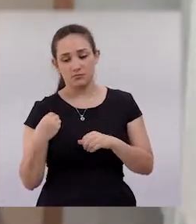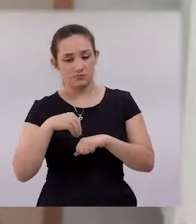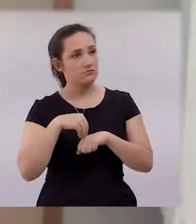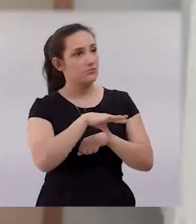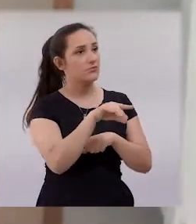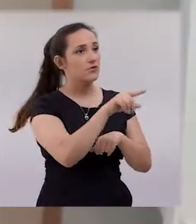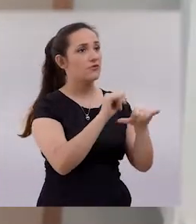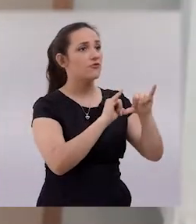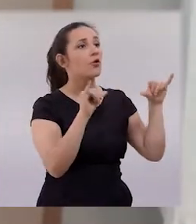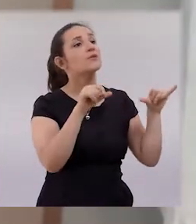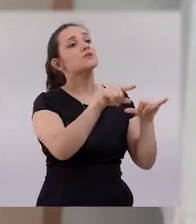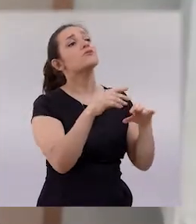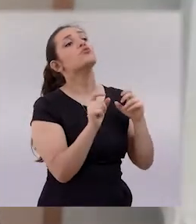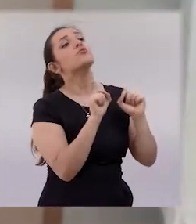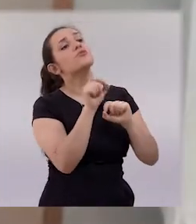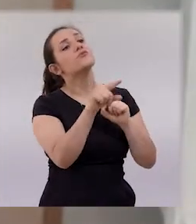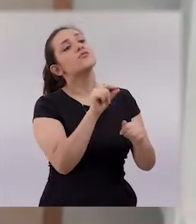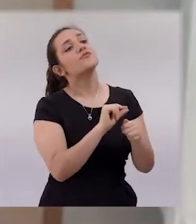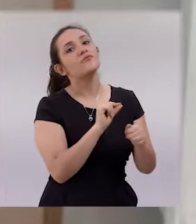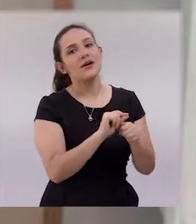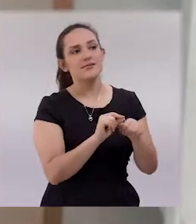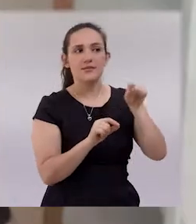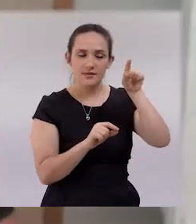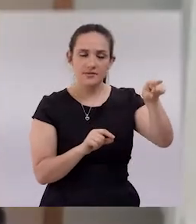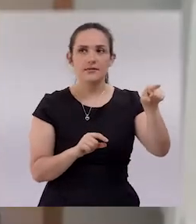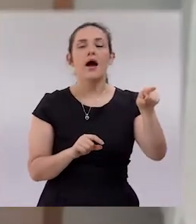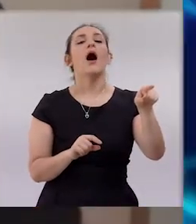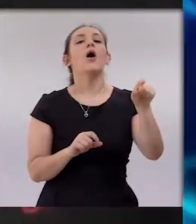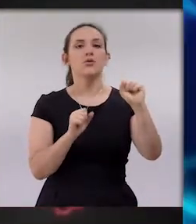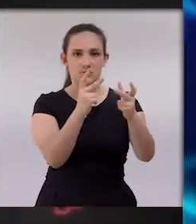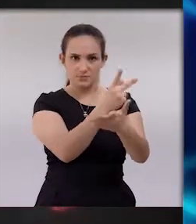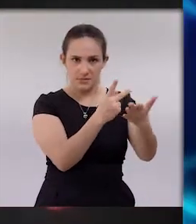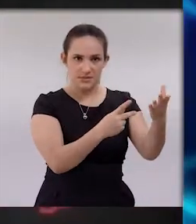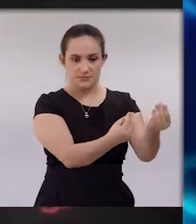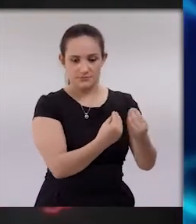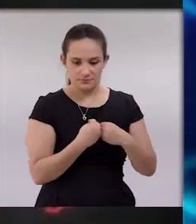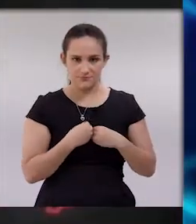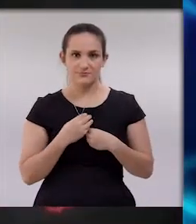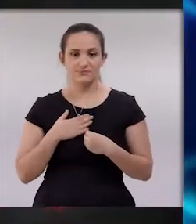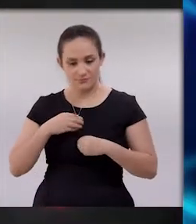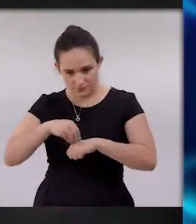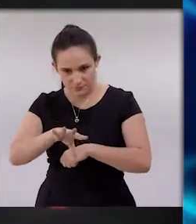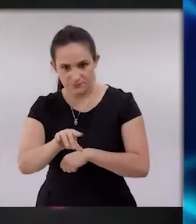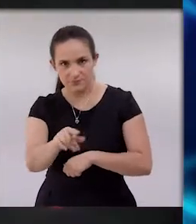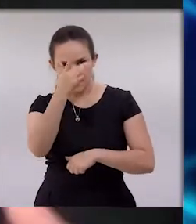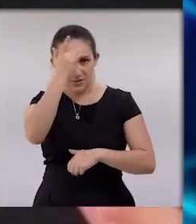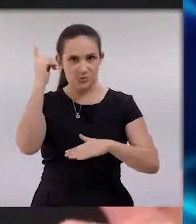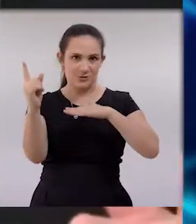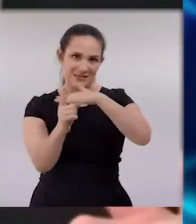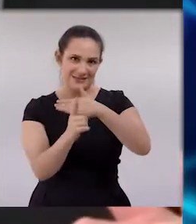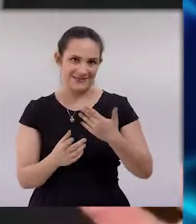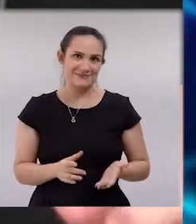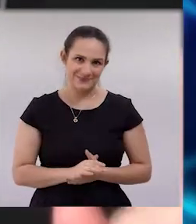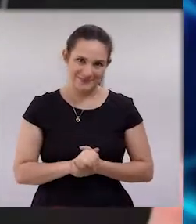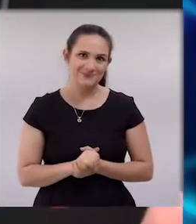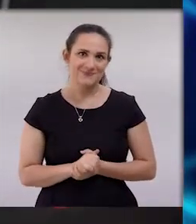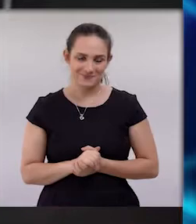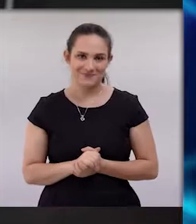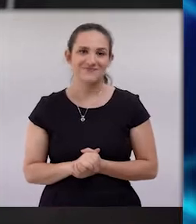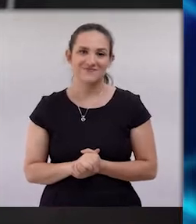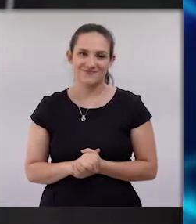paciente para o especialista remoto, que posteriormente emite o seu parecer. Então,